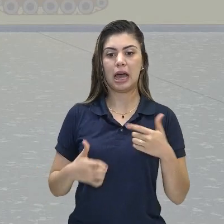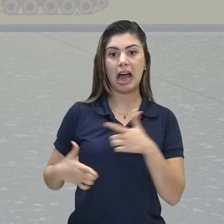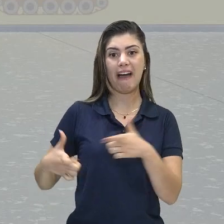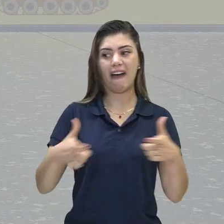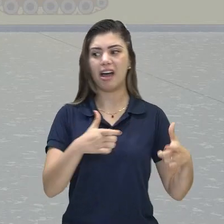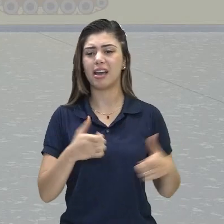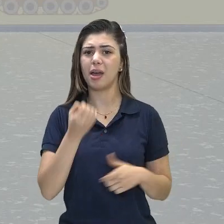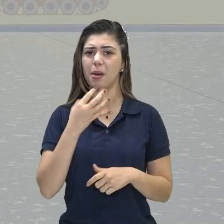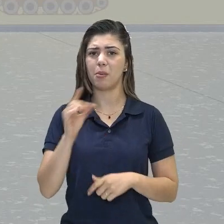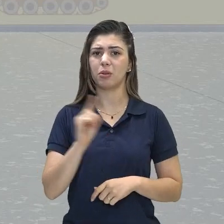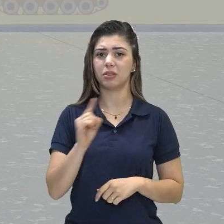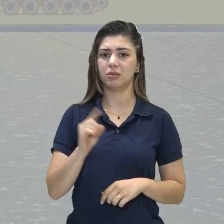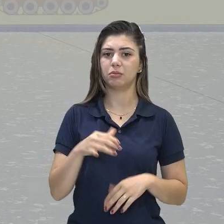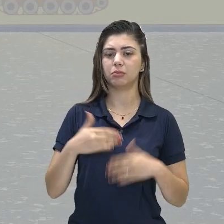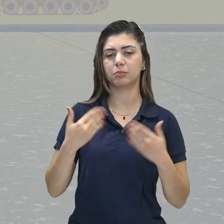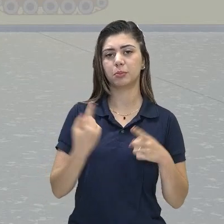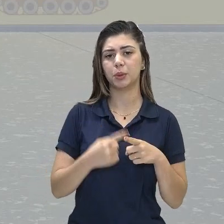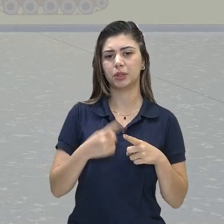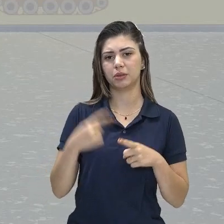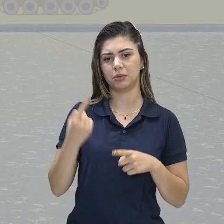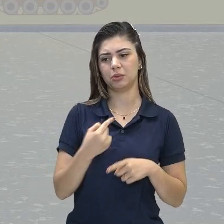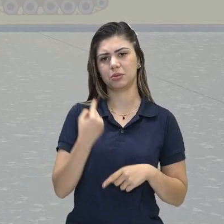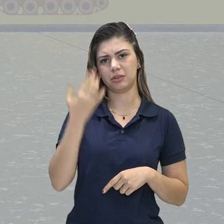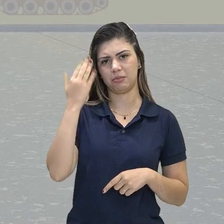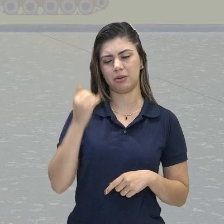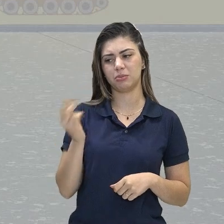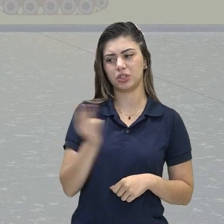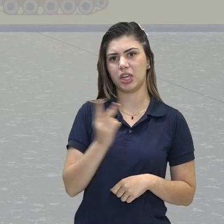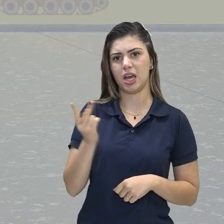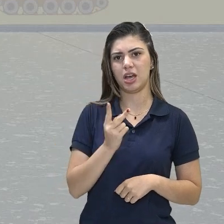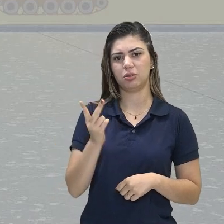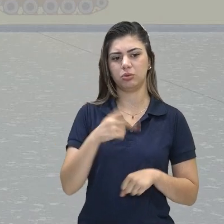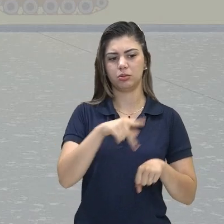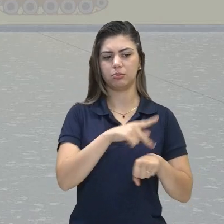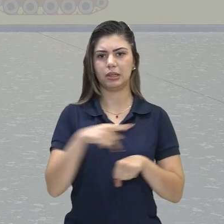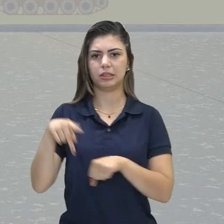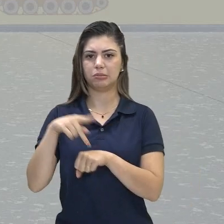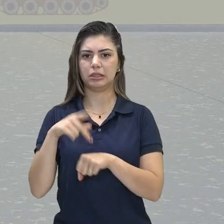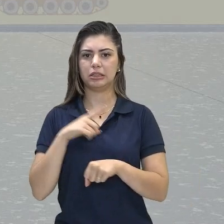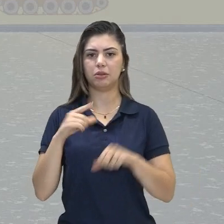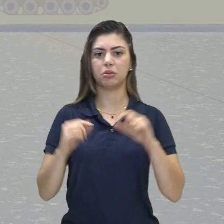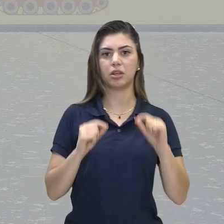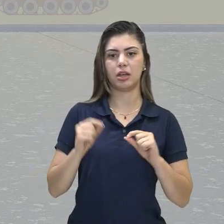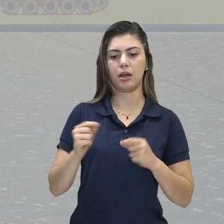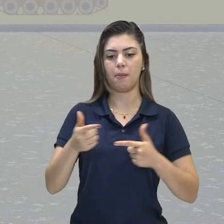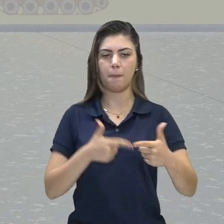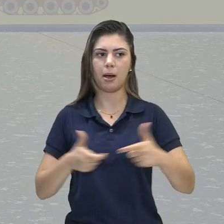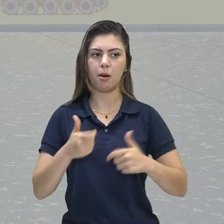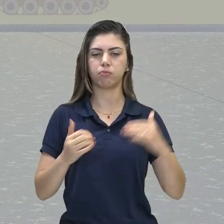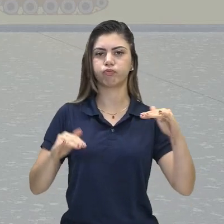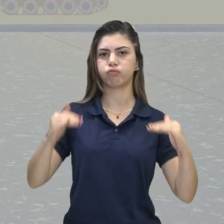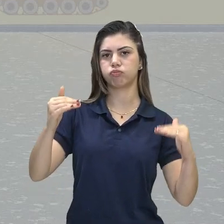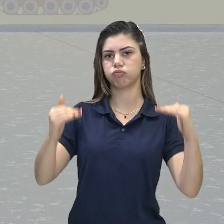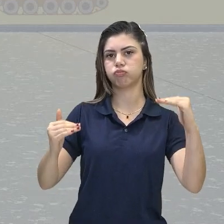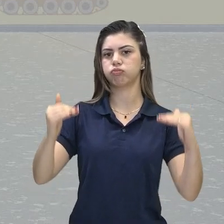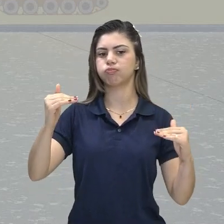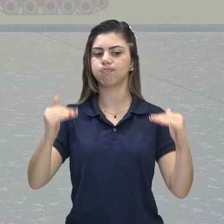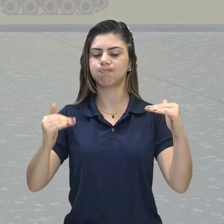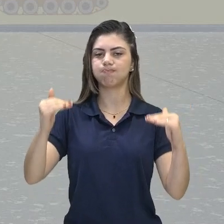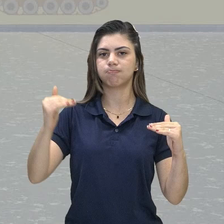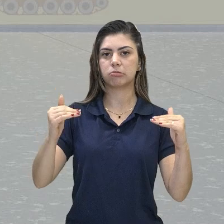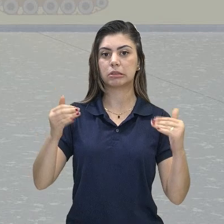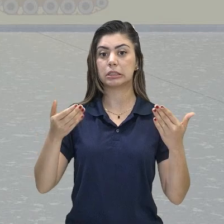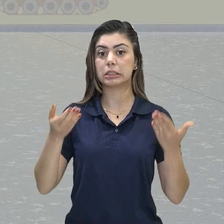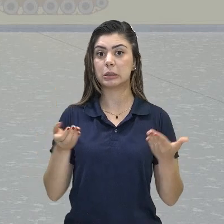guerra. Então era improvável, já que como ambas estavam em pé de igualdade militarmente, uma guerra ela